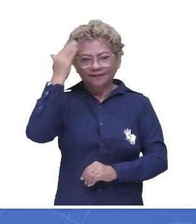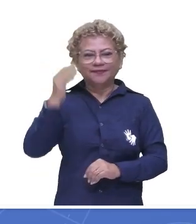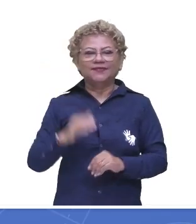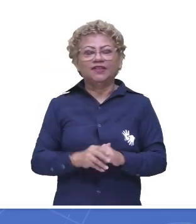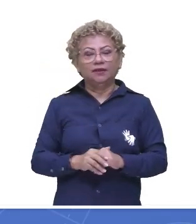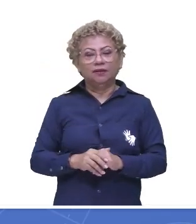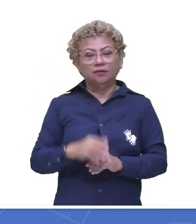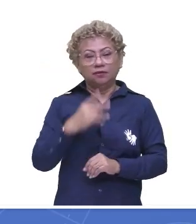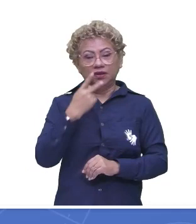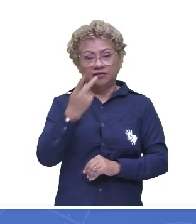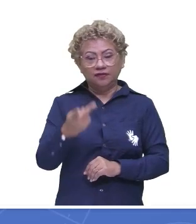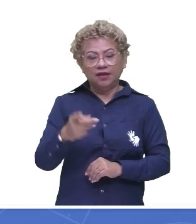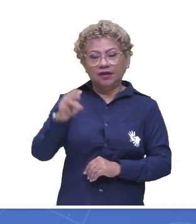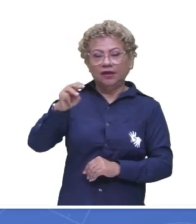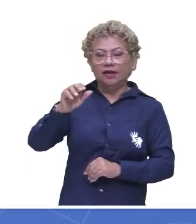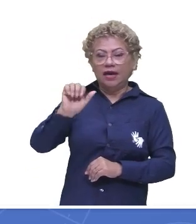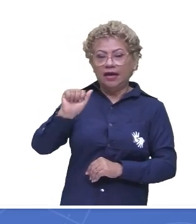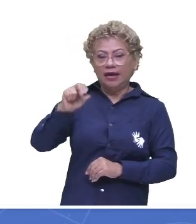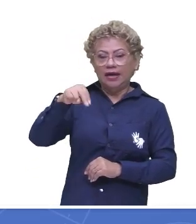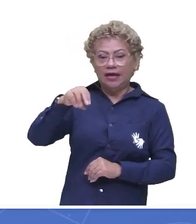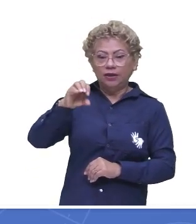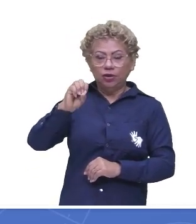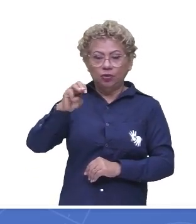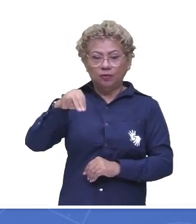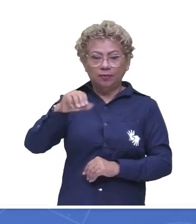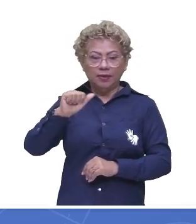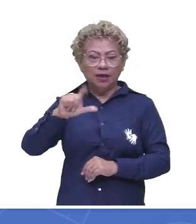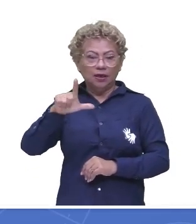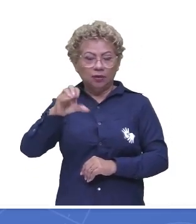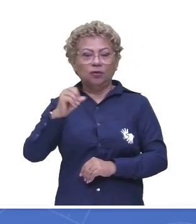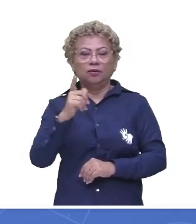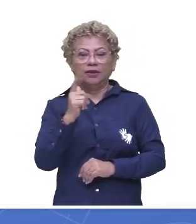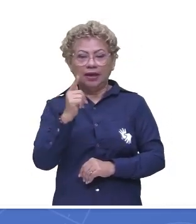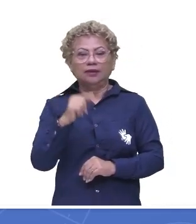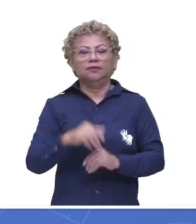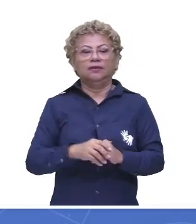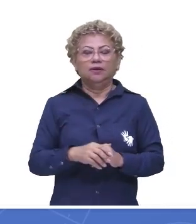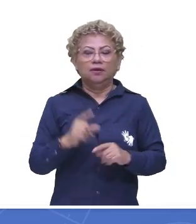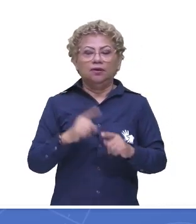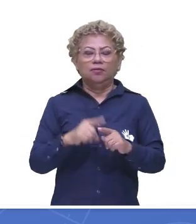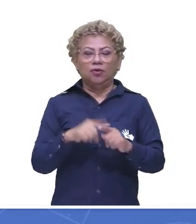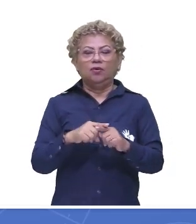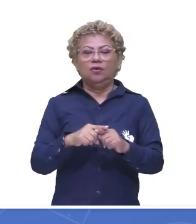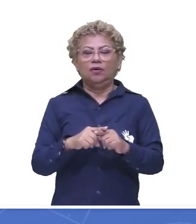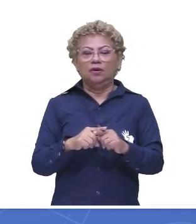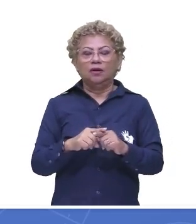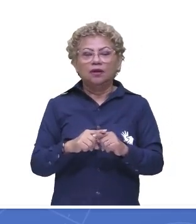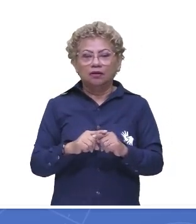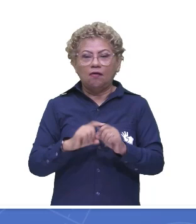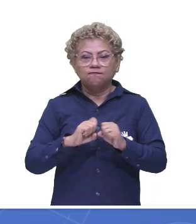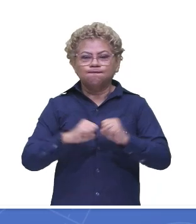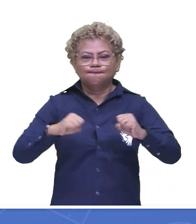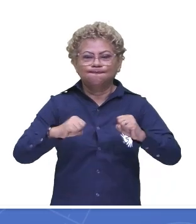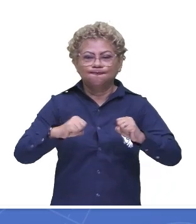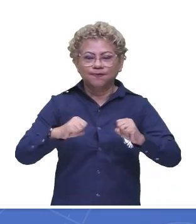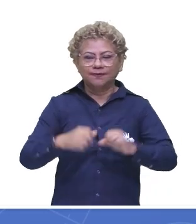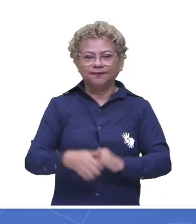é o comportamento anômalo da água. Fenômeno interessante, não é verdade? Agora nós vamos para a nossa DLI.